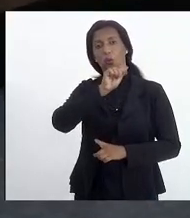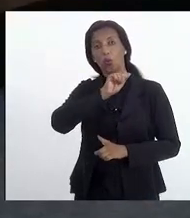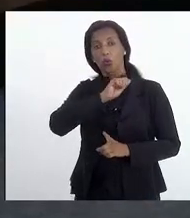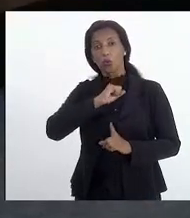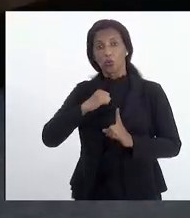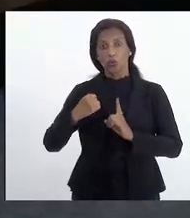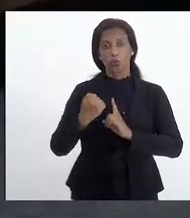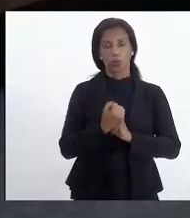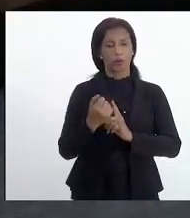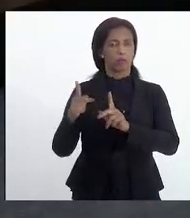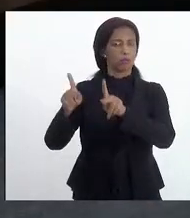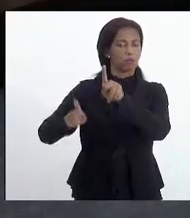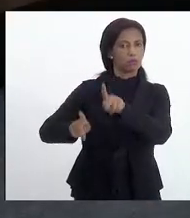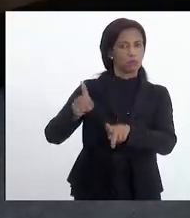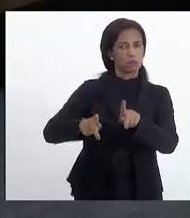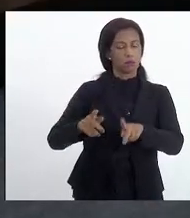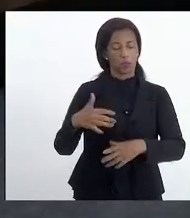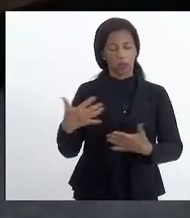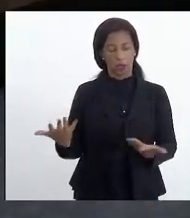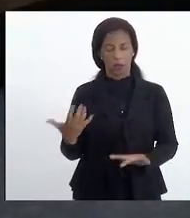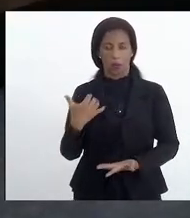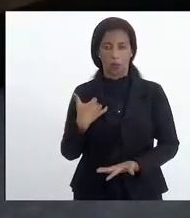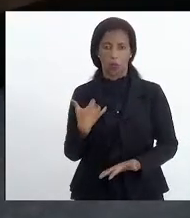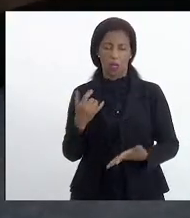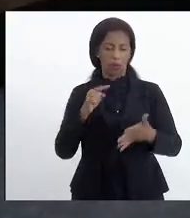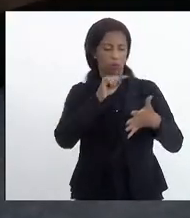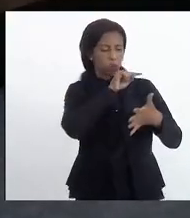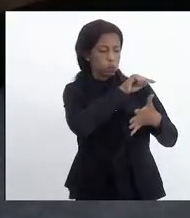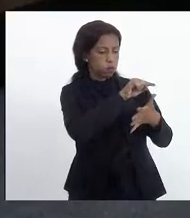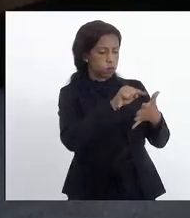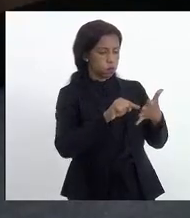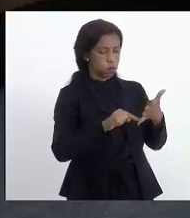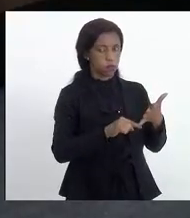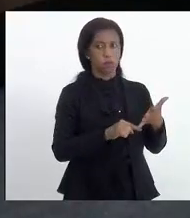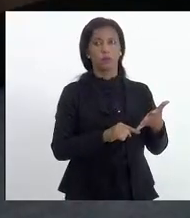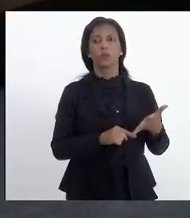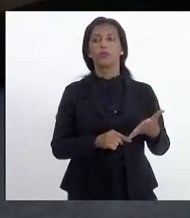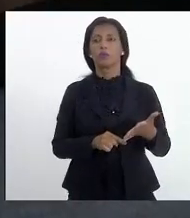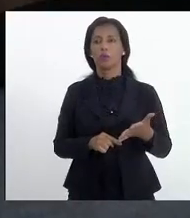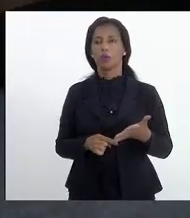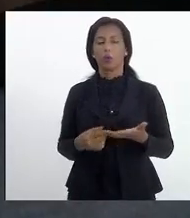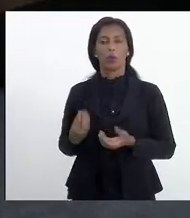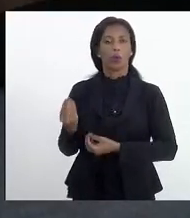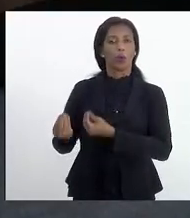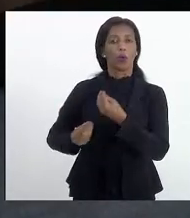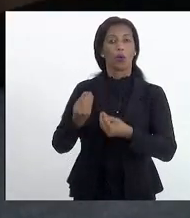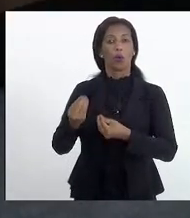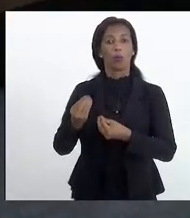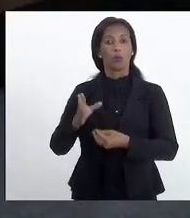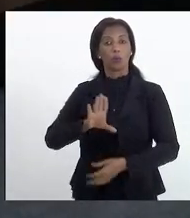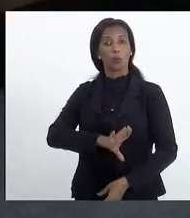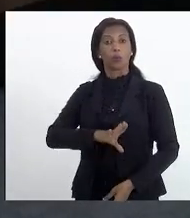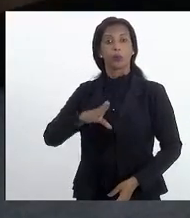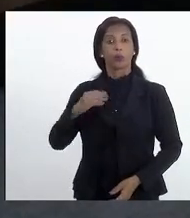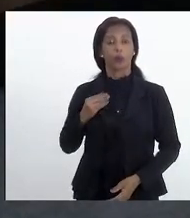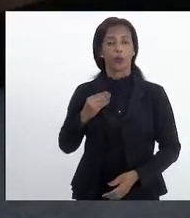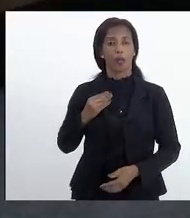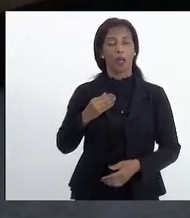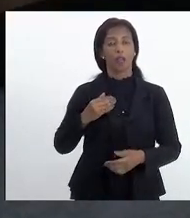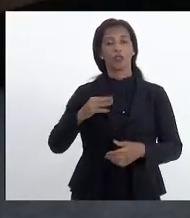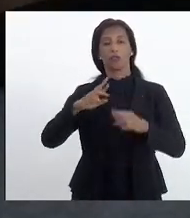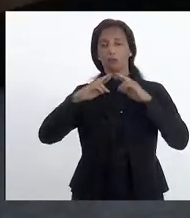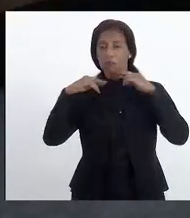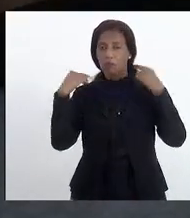população. Então, eu quero apontar essa questão como uma questão que a gente tem que enfrentar ao longo das